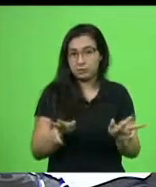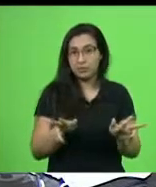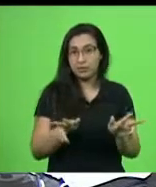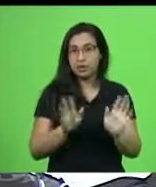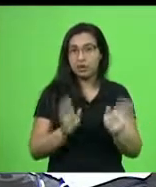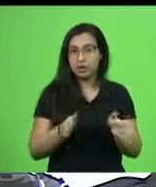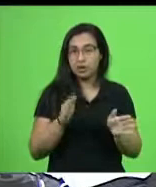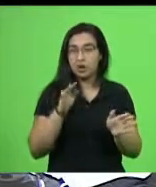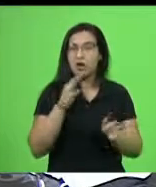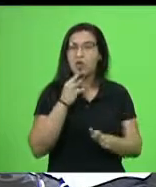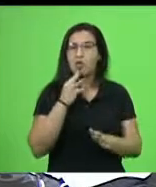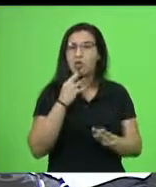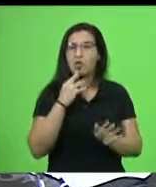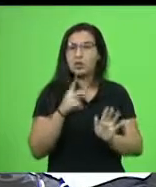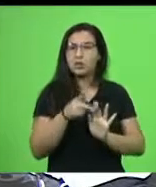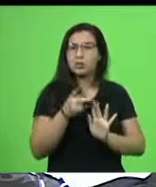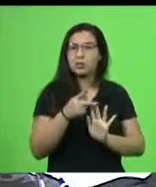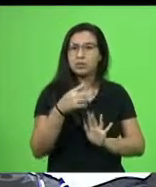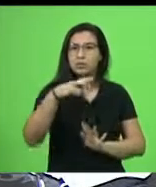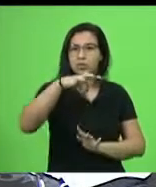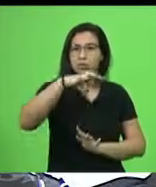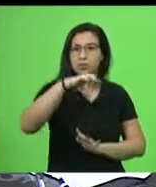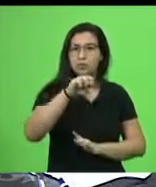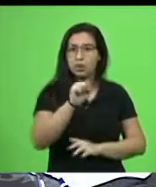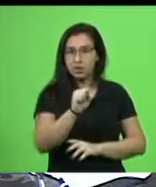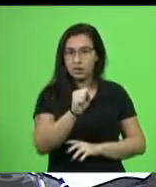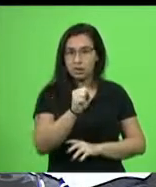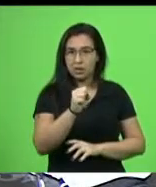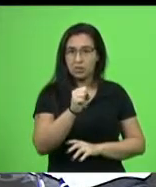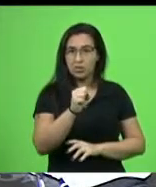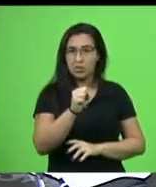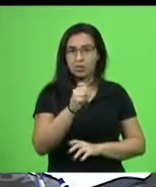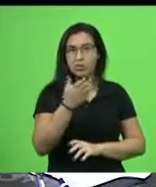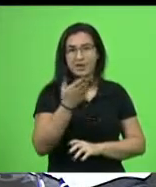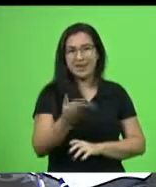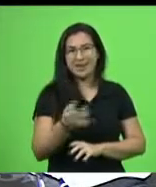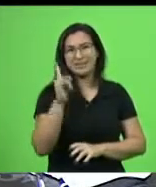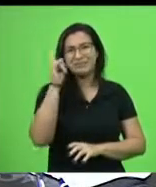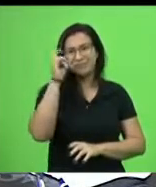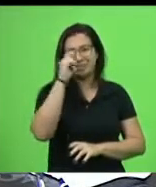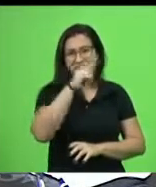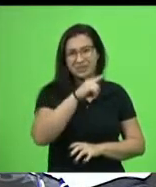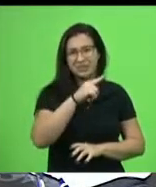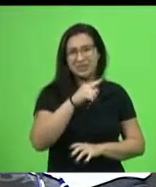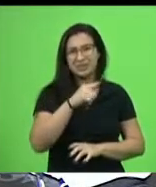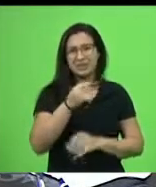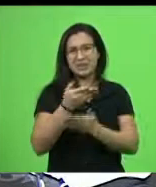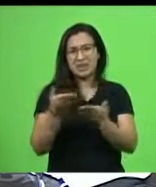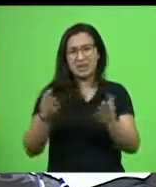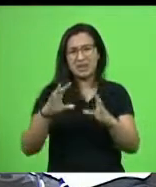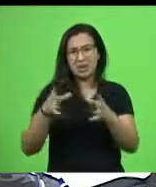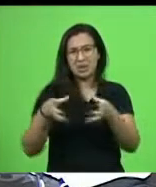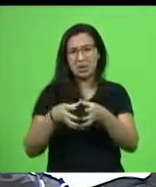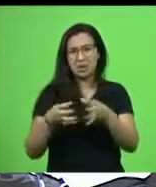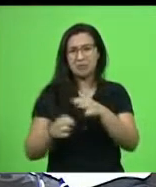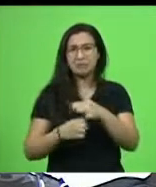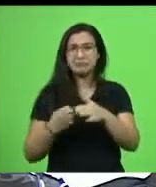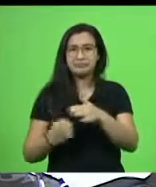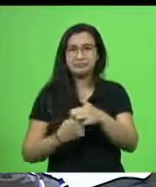conhecida Portaria 98, que vem gerando sérias dificuldades na vida dos